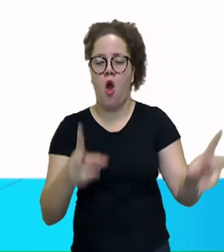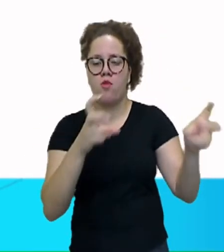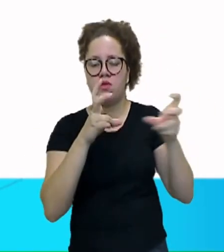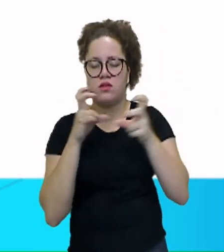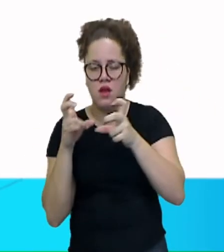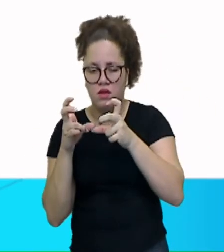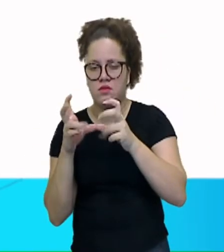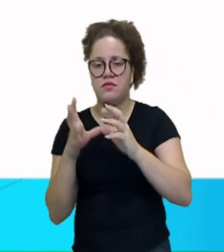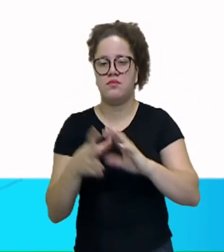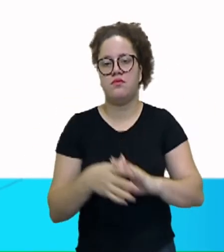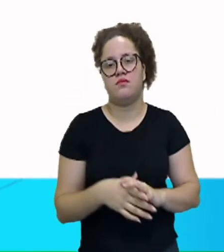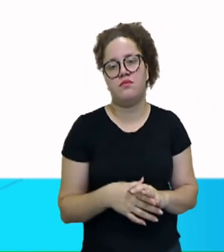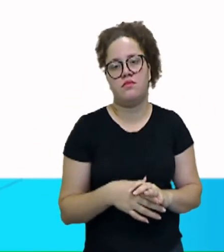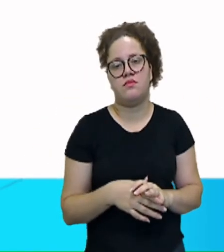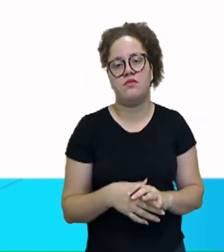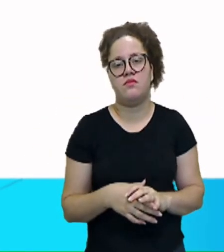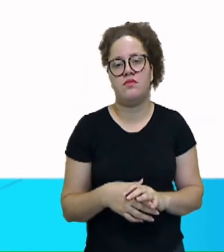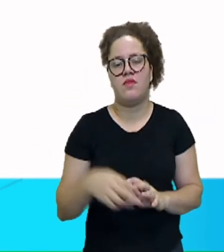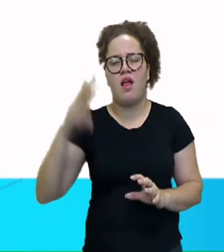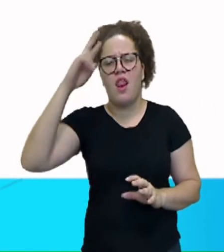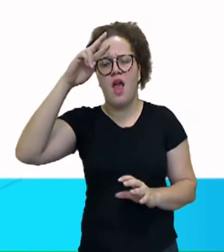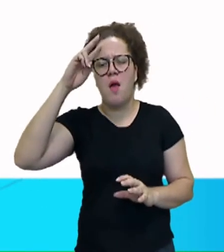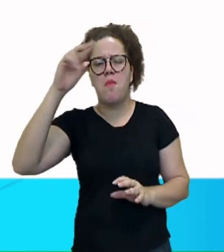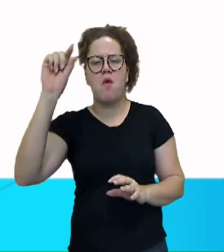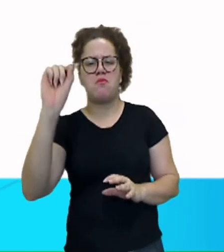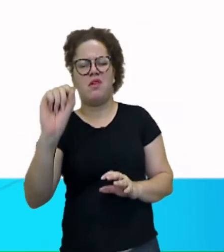Observe. O que te lembra?